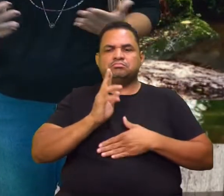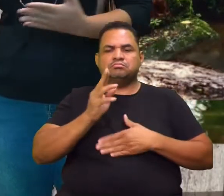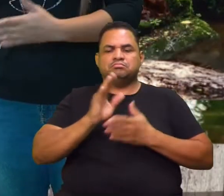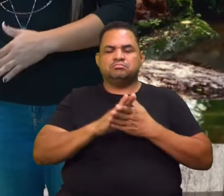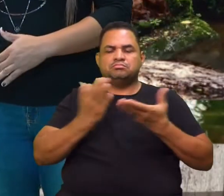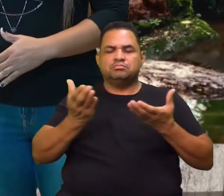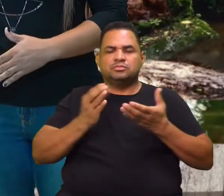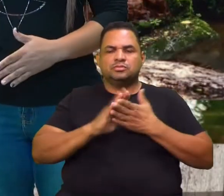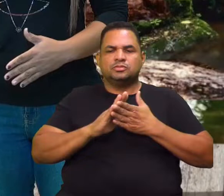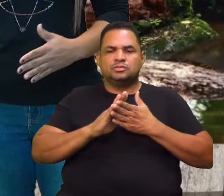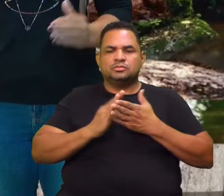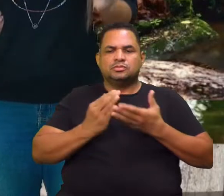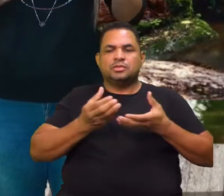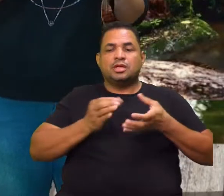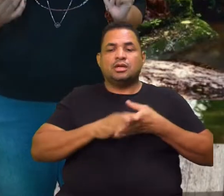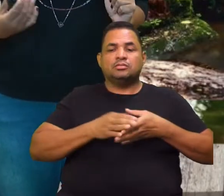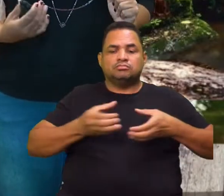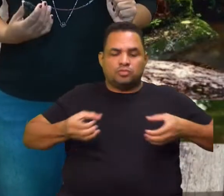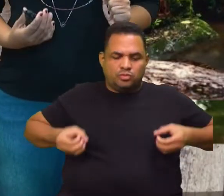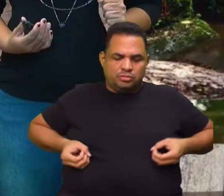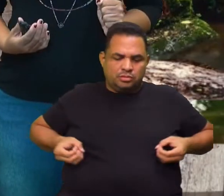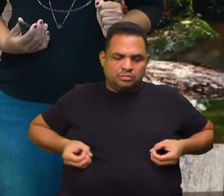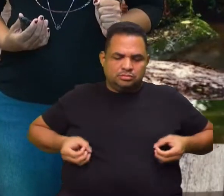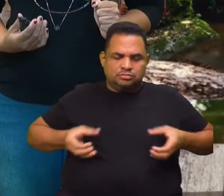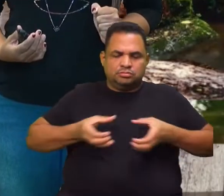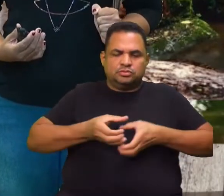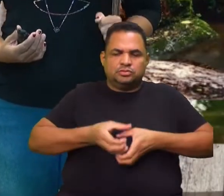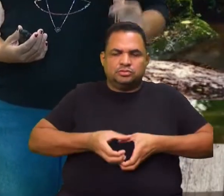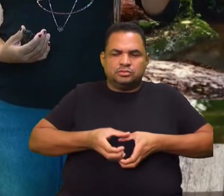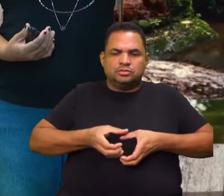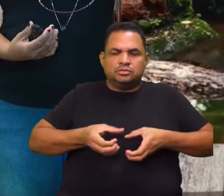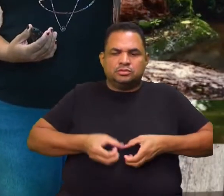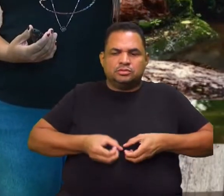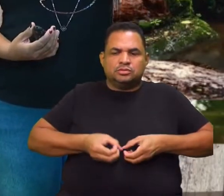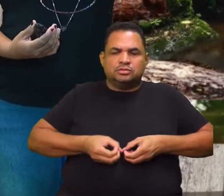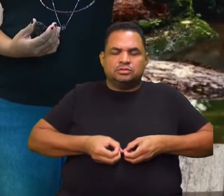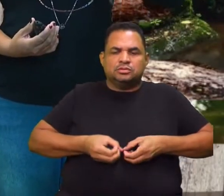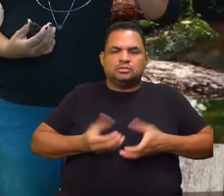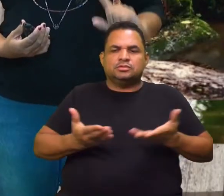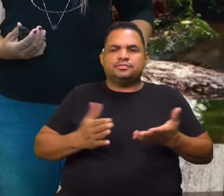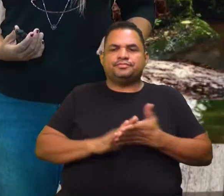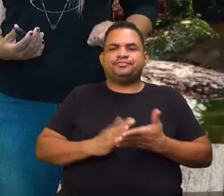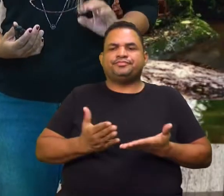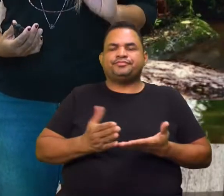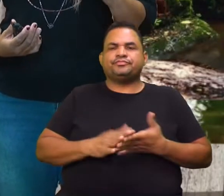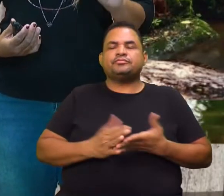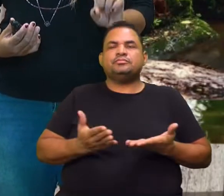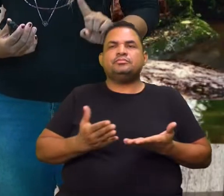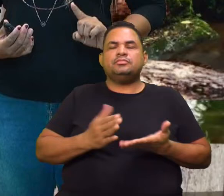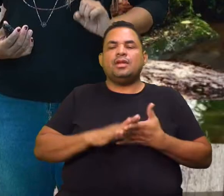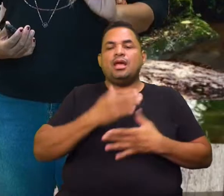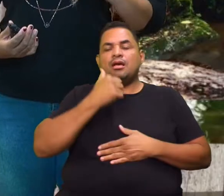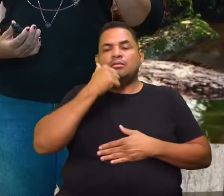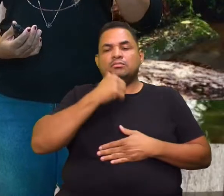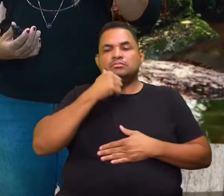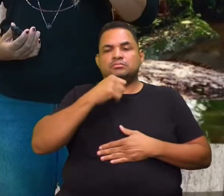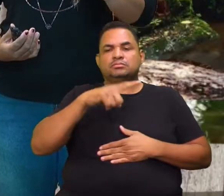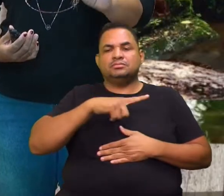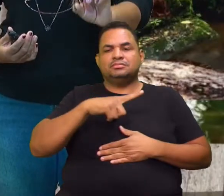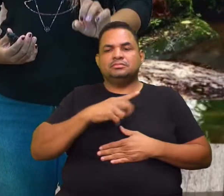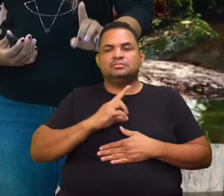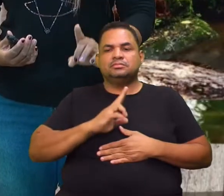ovários e os testículos. E a gente sabe que, no caso da mulher, ela vai ter o processo